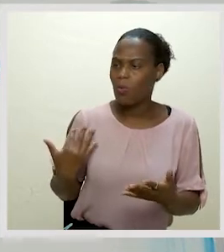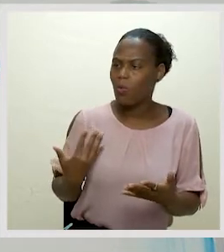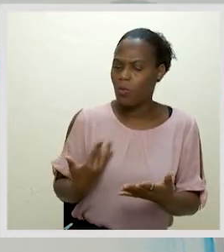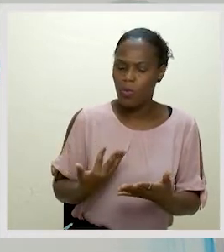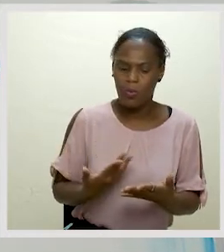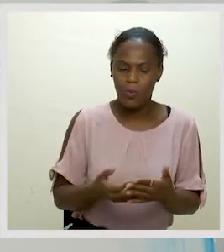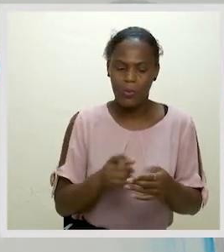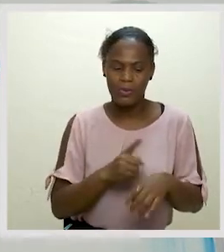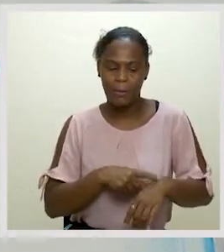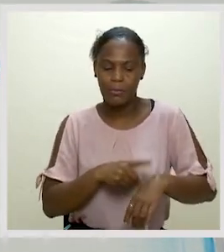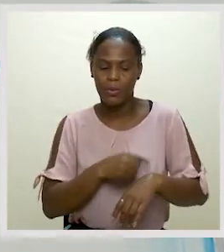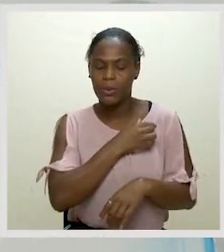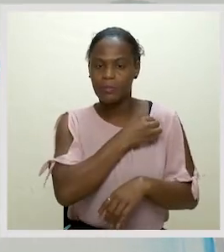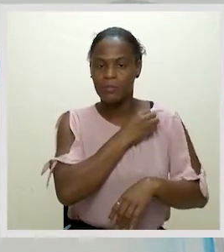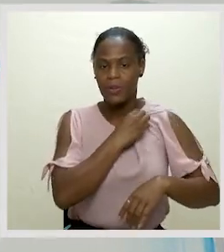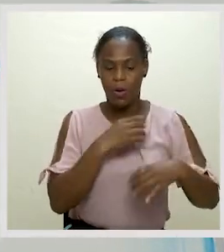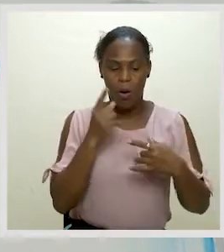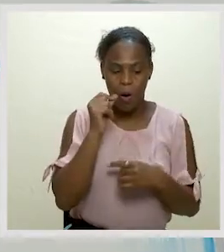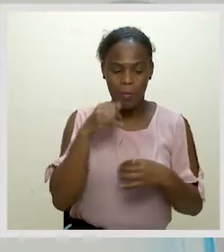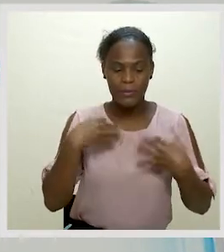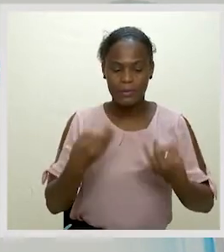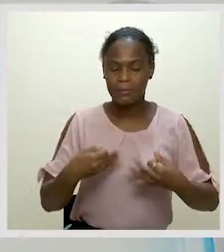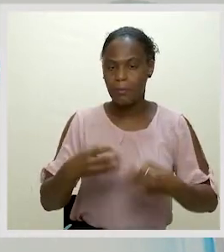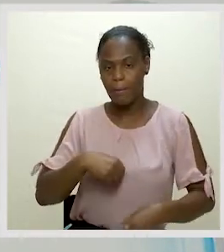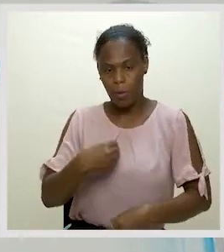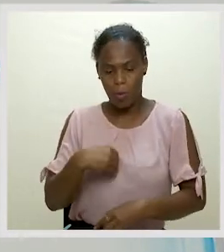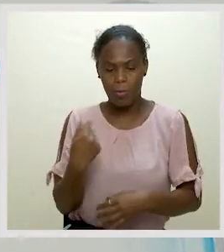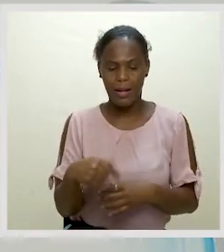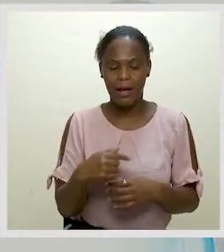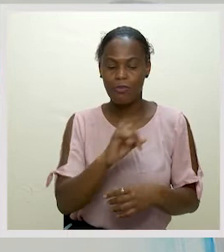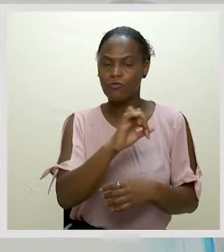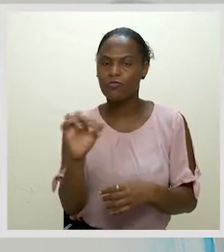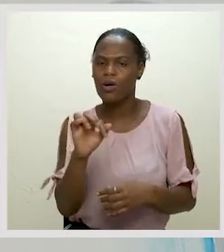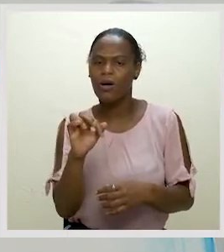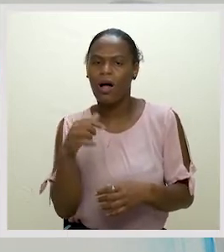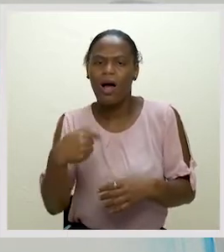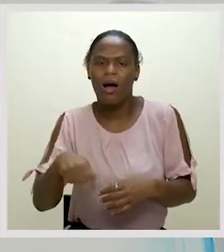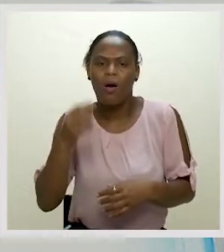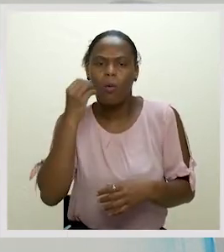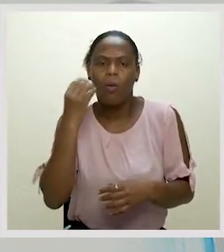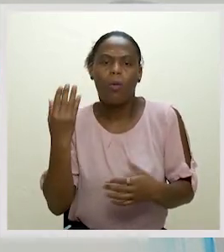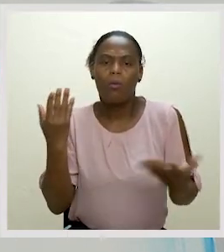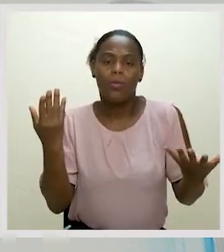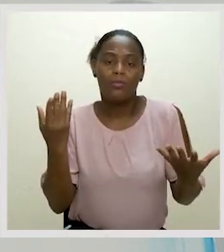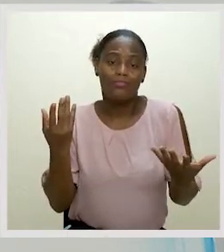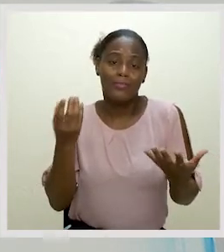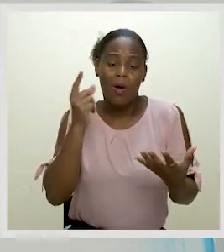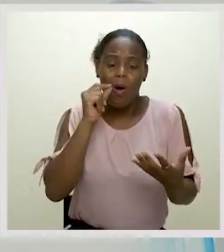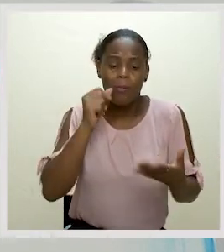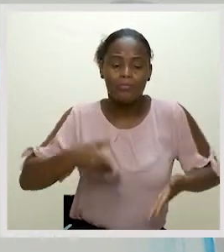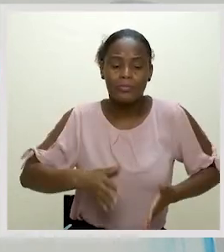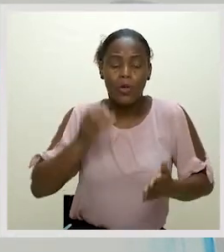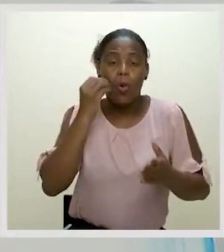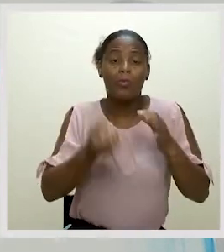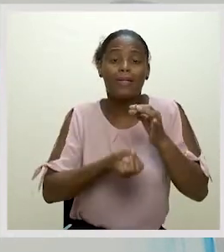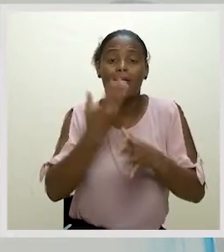ao longo desses tempos, o homem tem se preocupado da sua existência, como é que